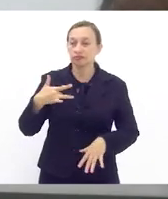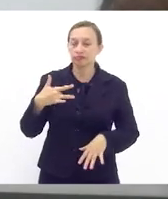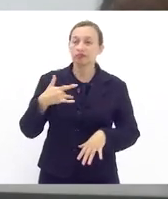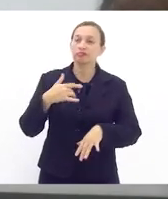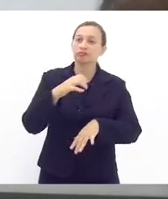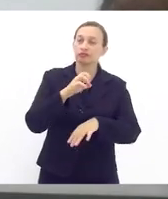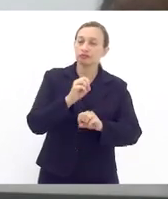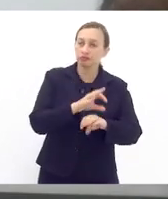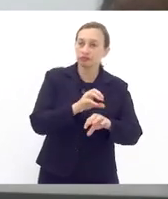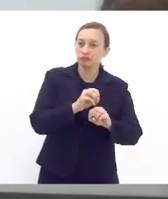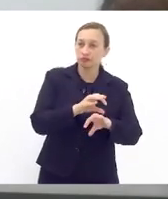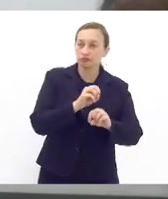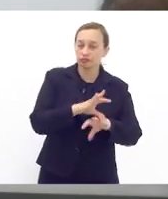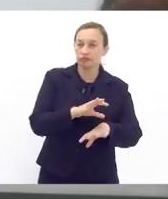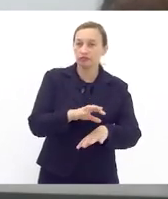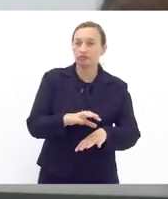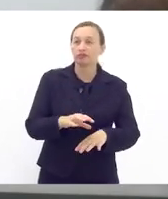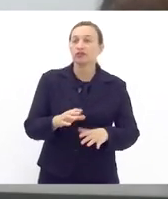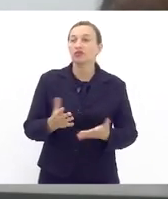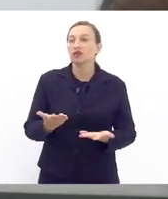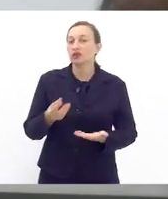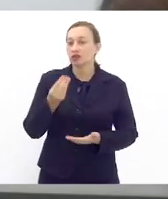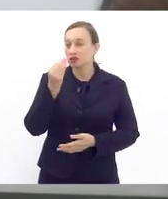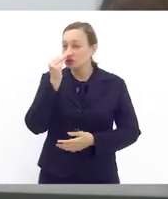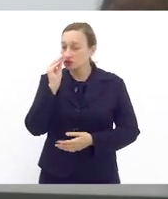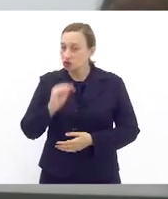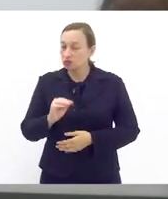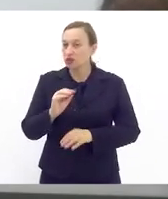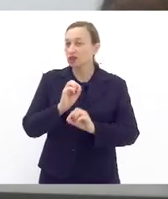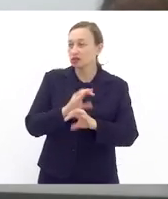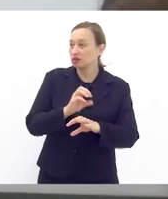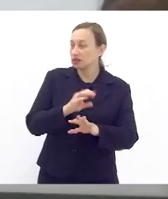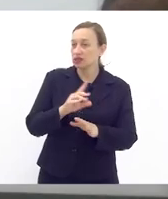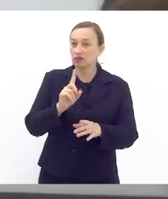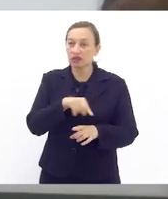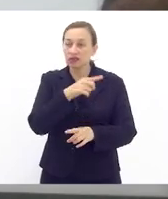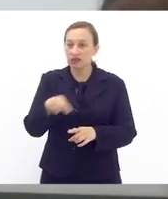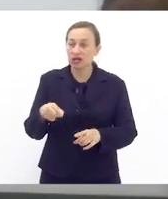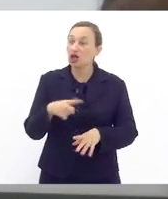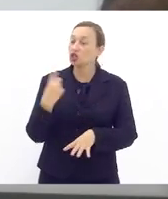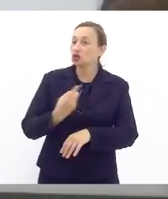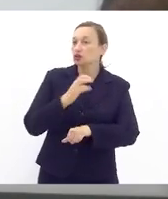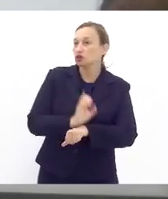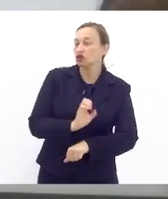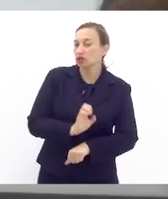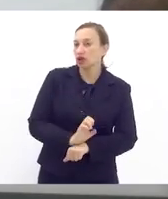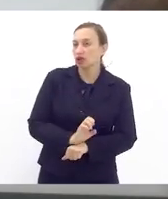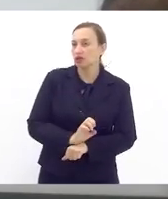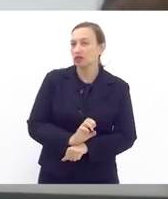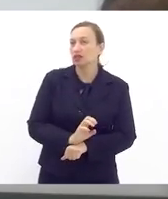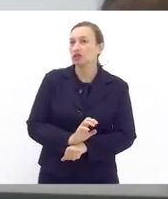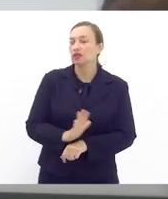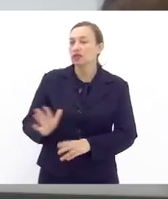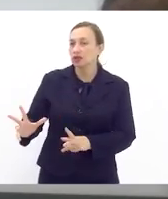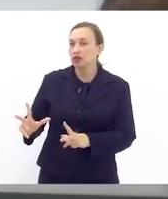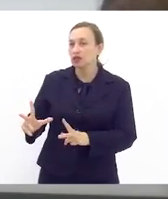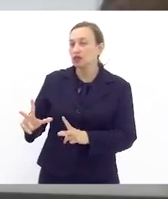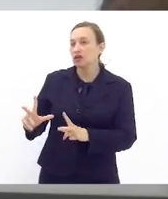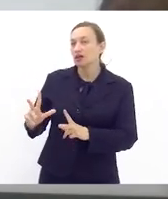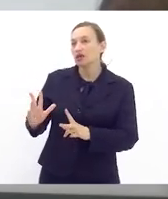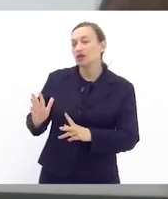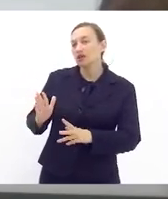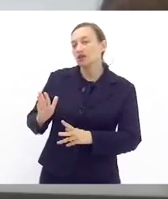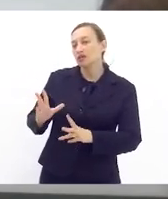chega de descaso com educação nesse Rio de Janeiro nós somos um estado que não que merece condições melhores